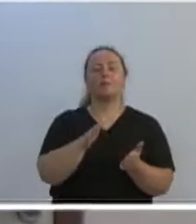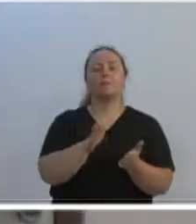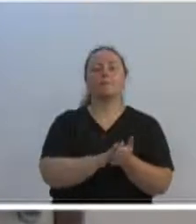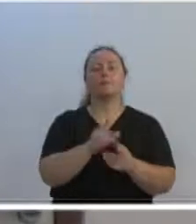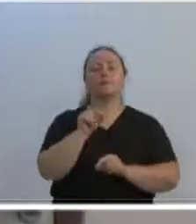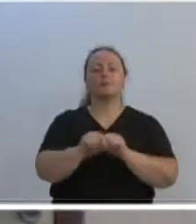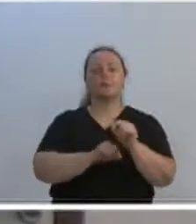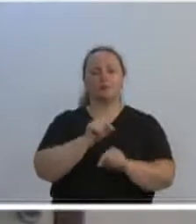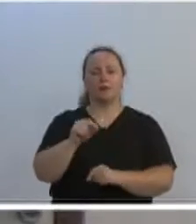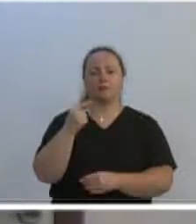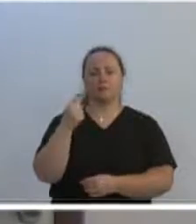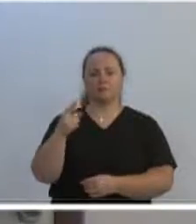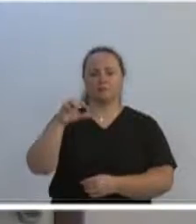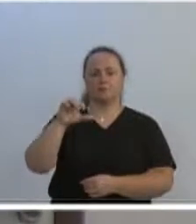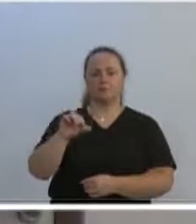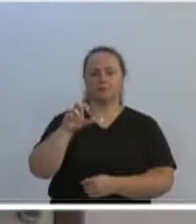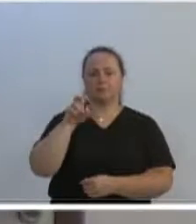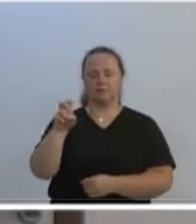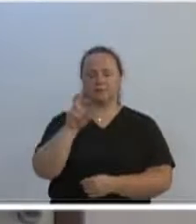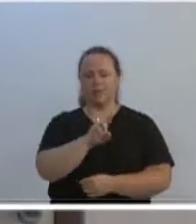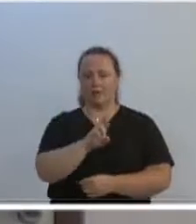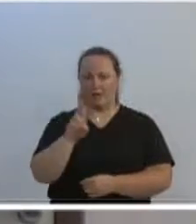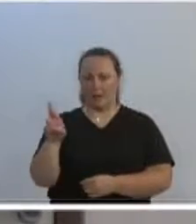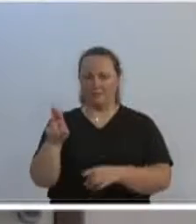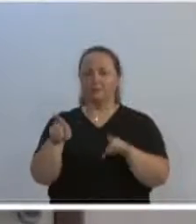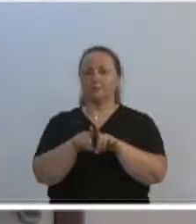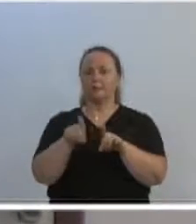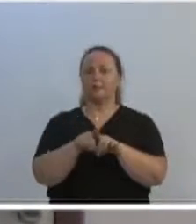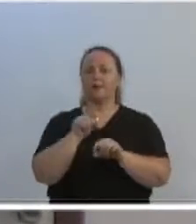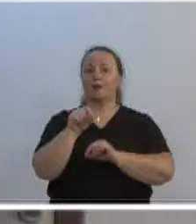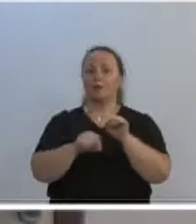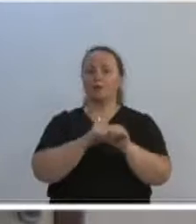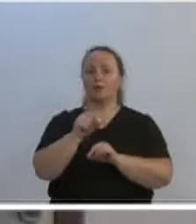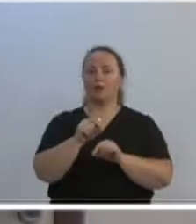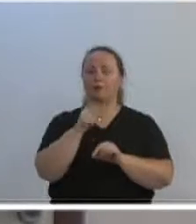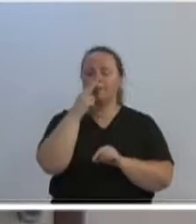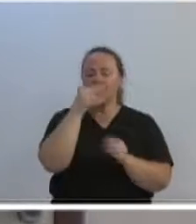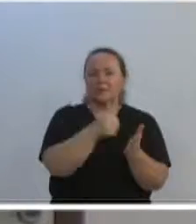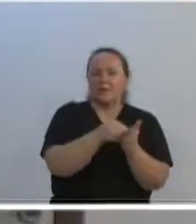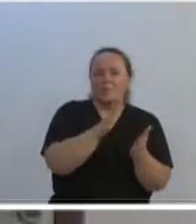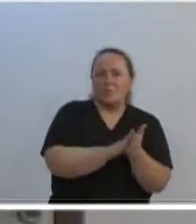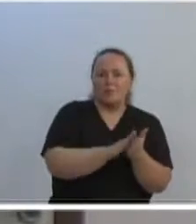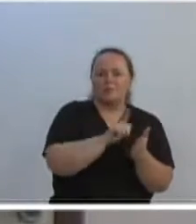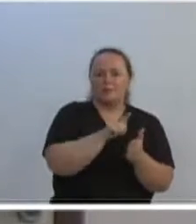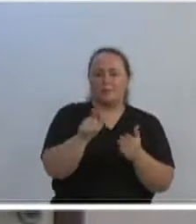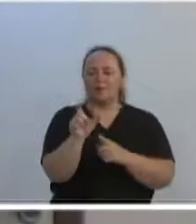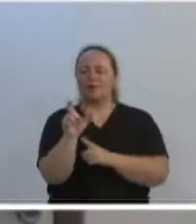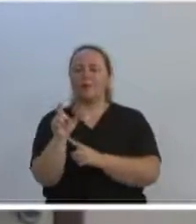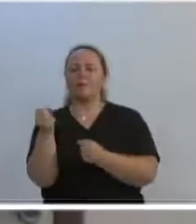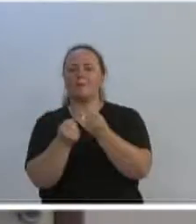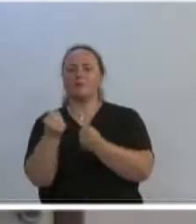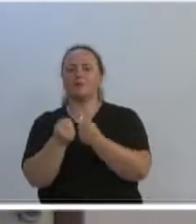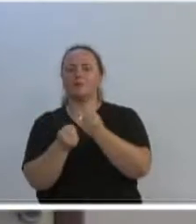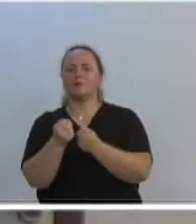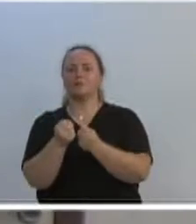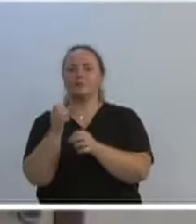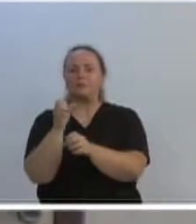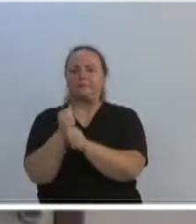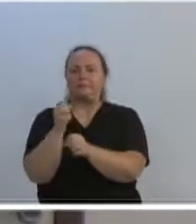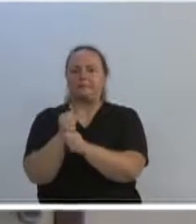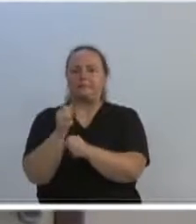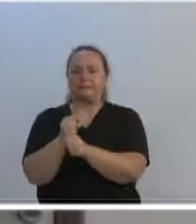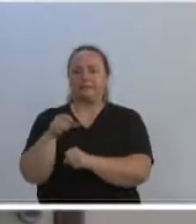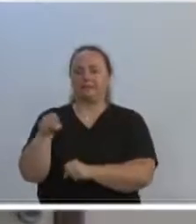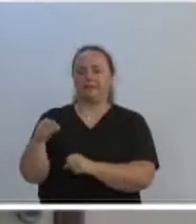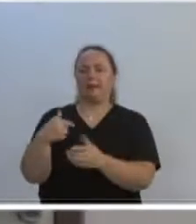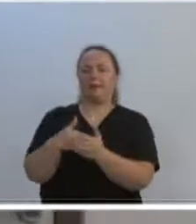195, mais 5 pontos na carteira por ser considerada uma multa grave. Em